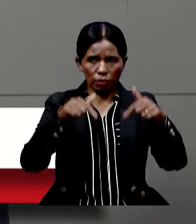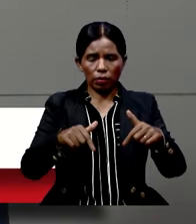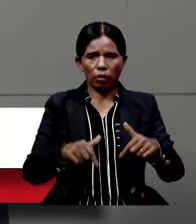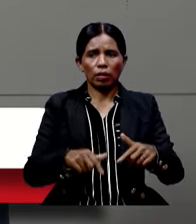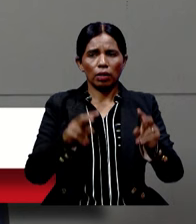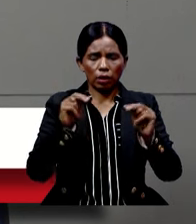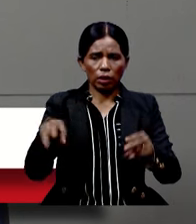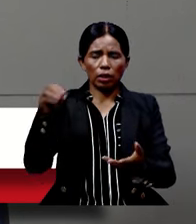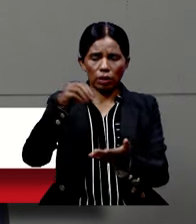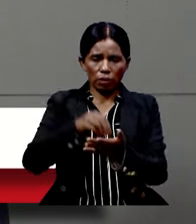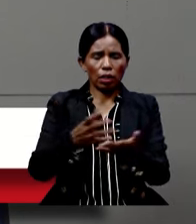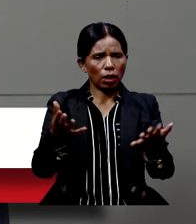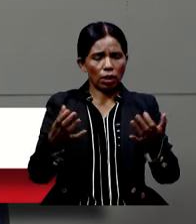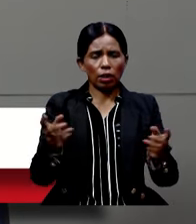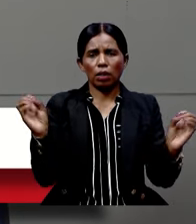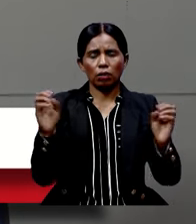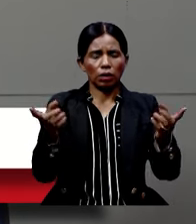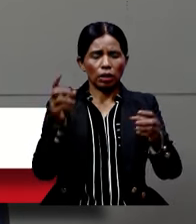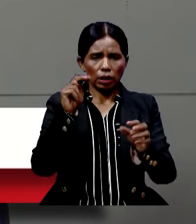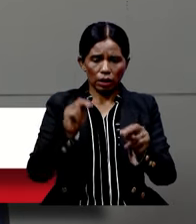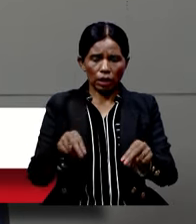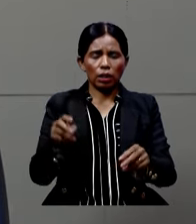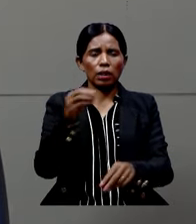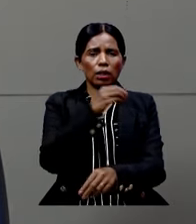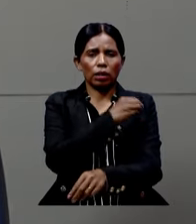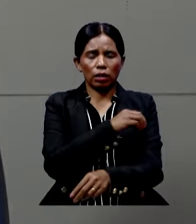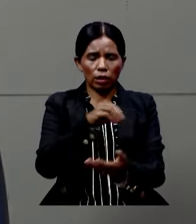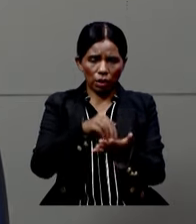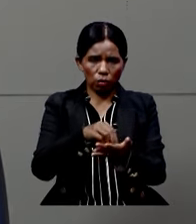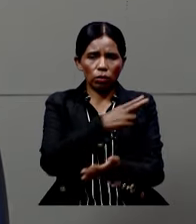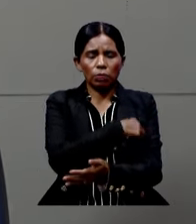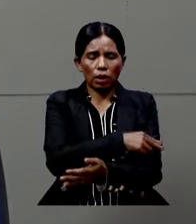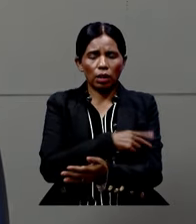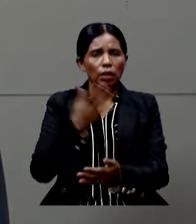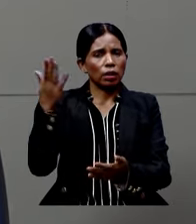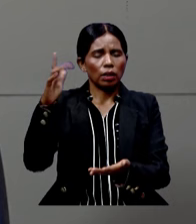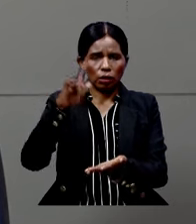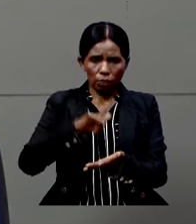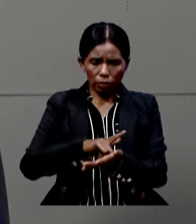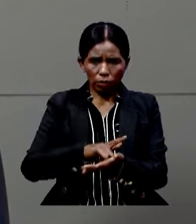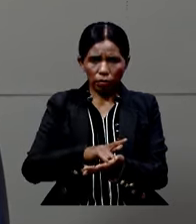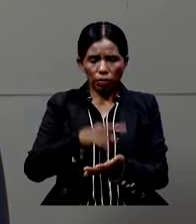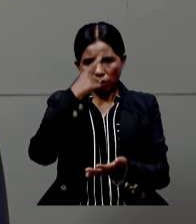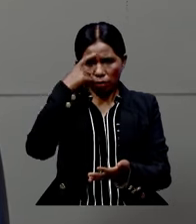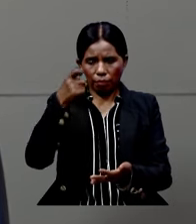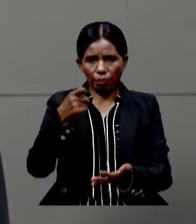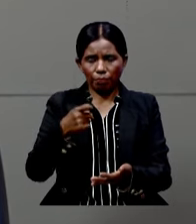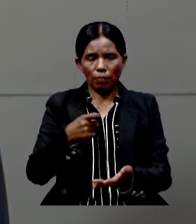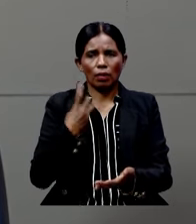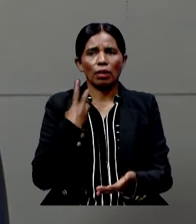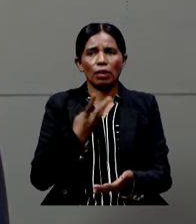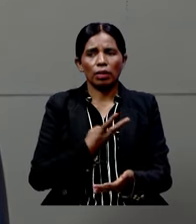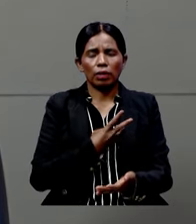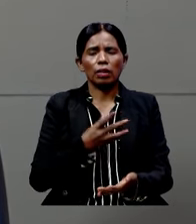tem que tal, cara kla koi tem que tal. Tamo foi na dau buat nebe acontece ne, nessa buat ida nebe